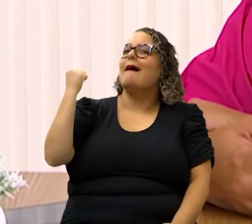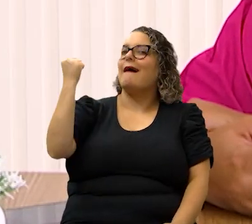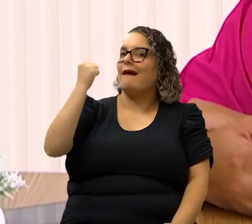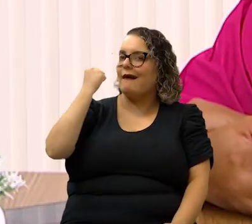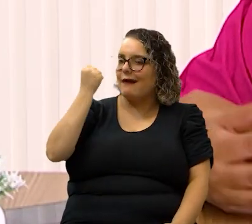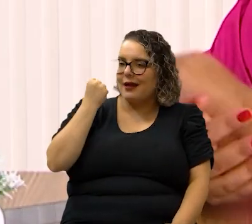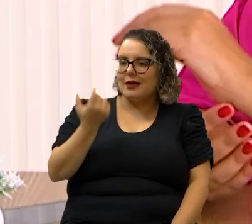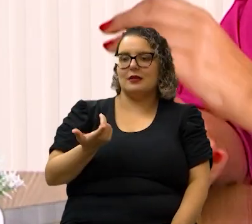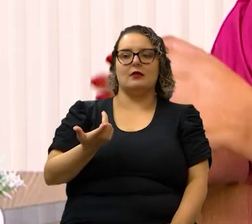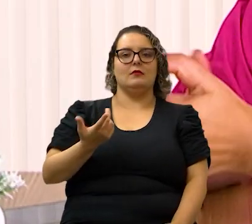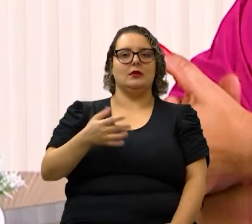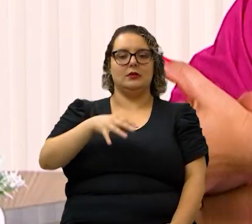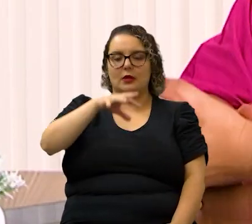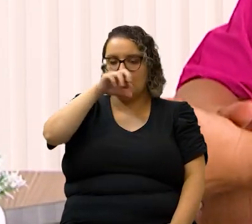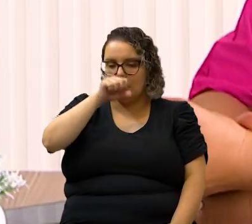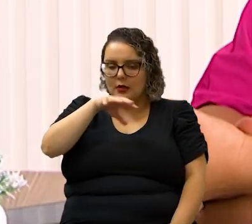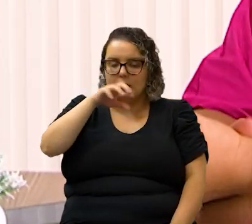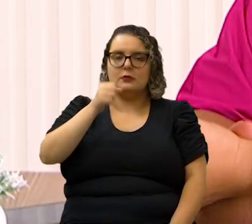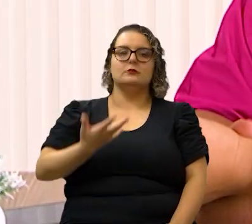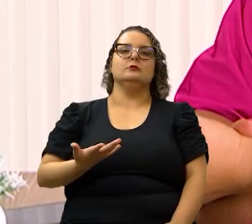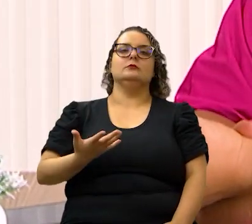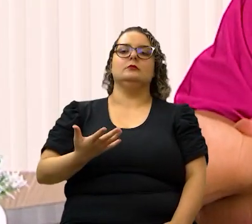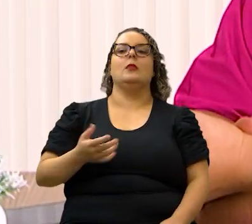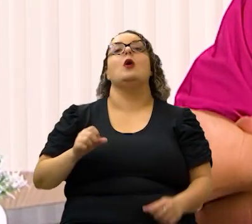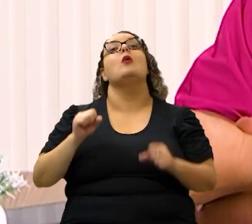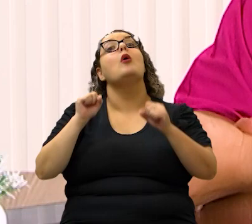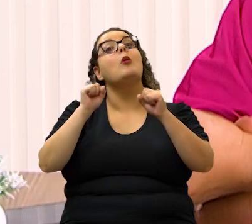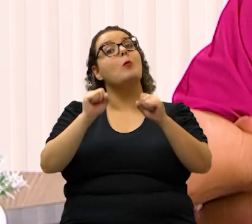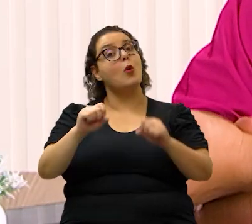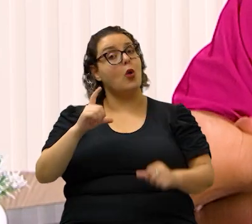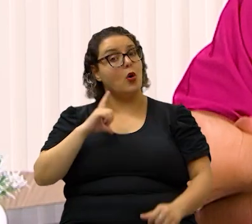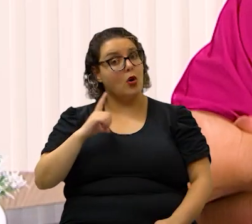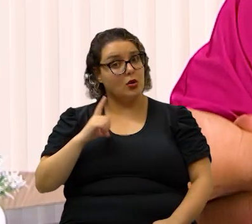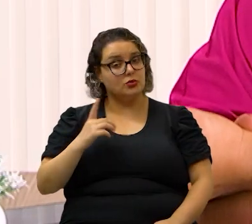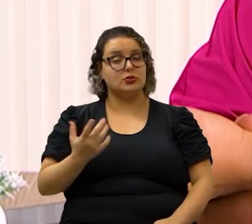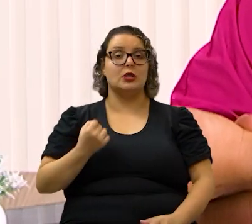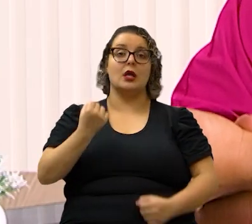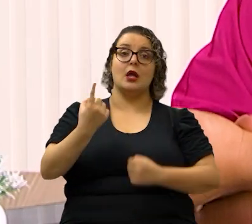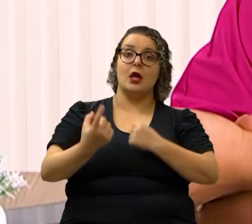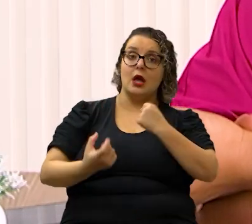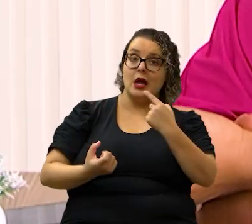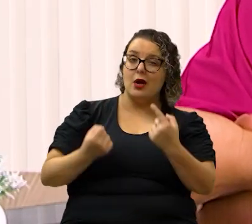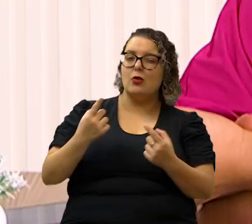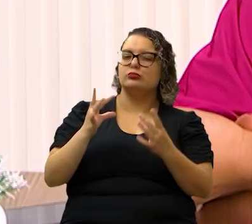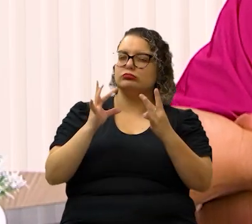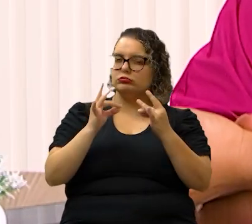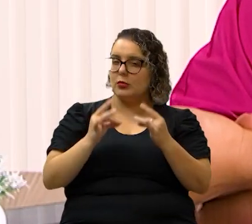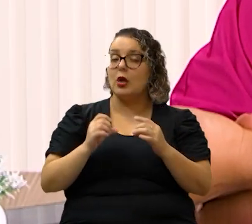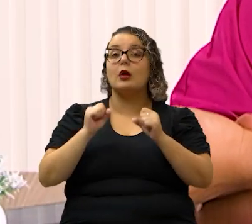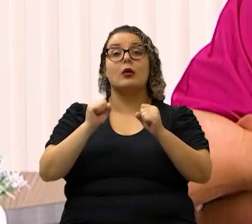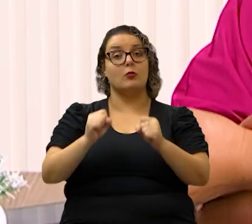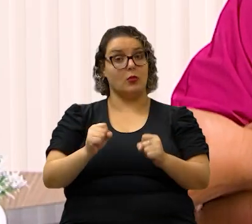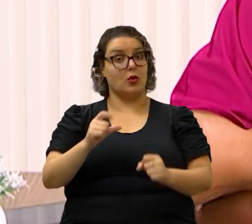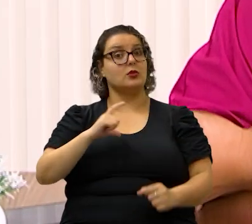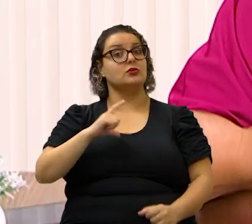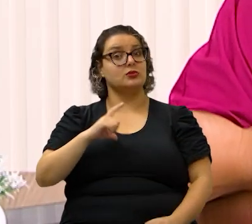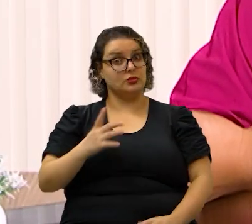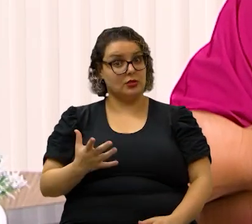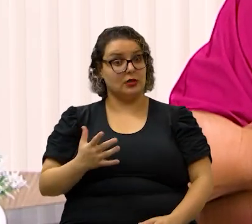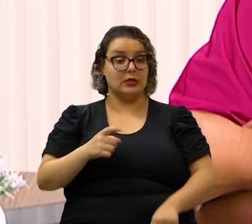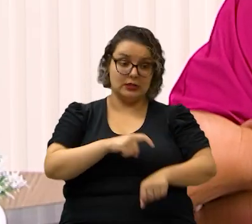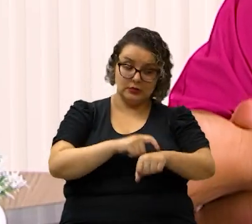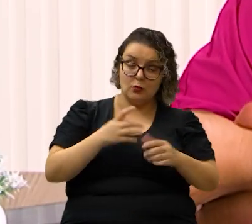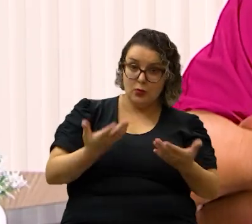mais severo, se tiver realmente assim, uma questão respiratória, a gente pode ter uma questão de ter um tracinho que possa